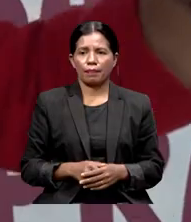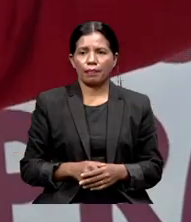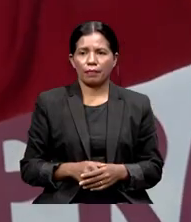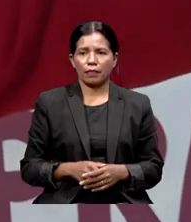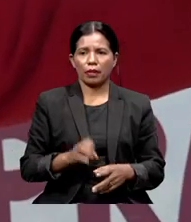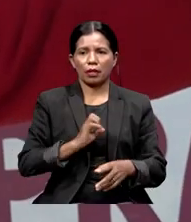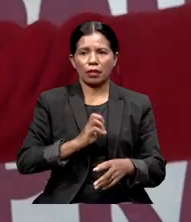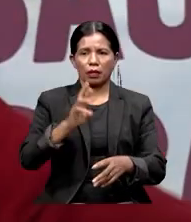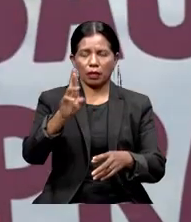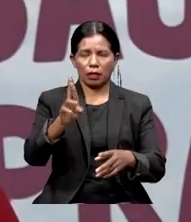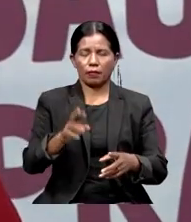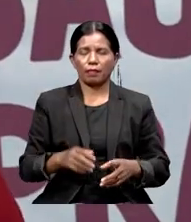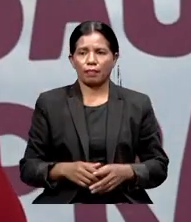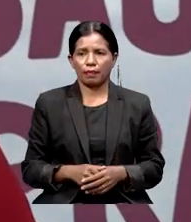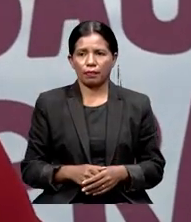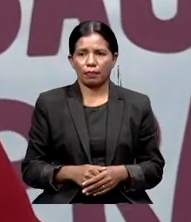ermeranya iha roang,